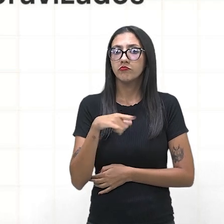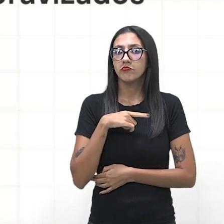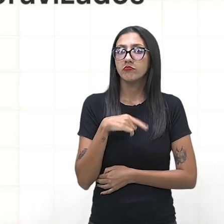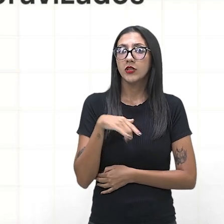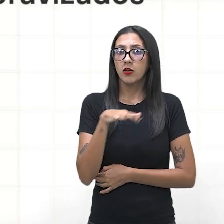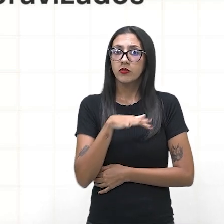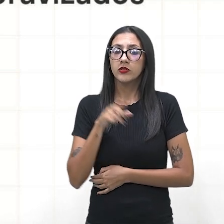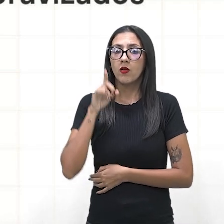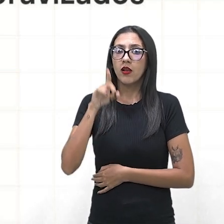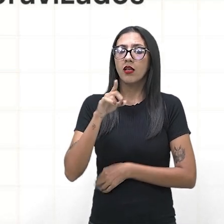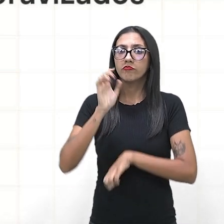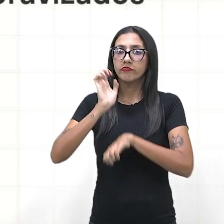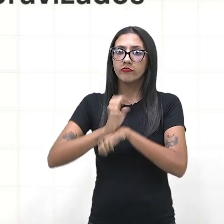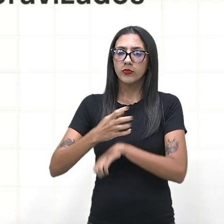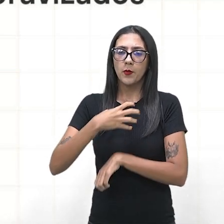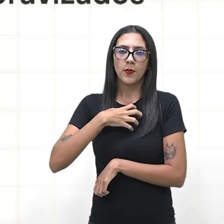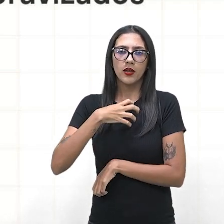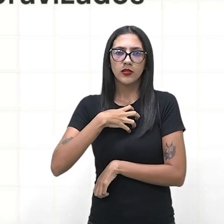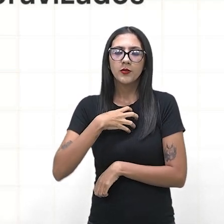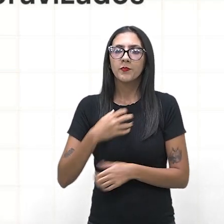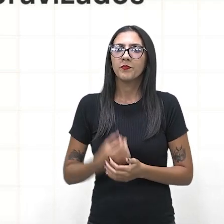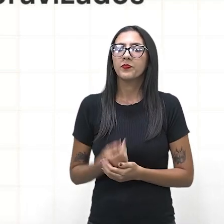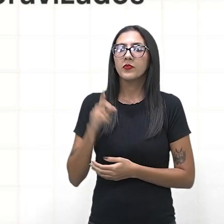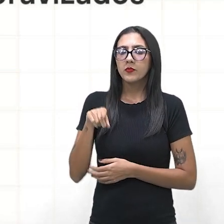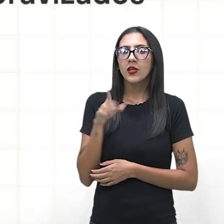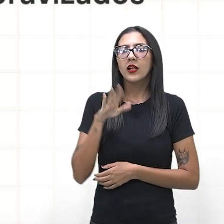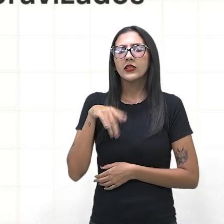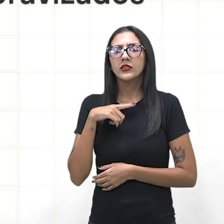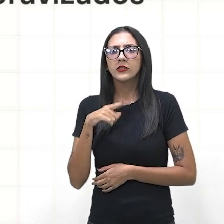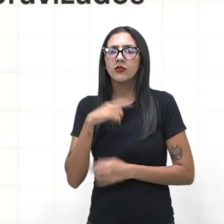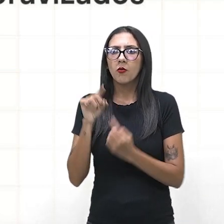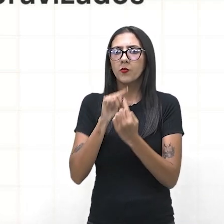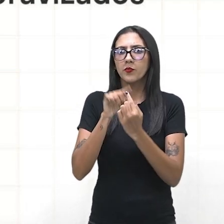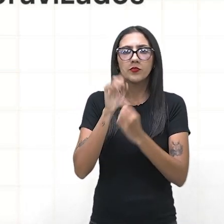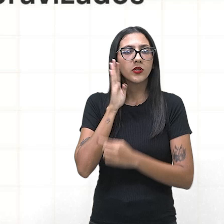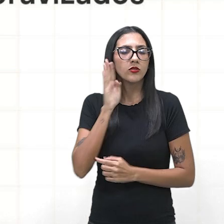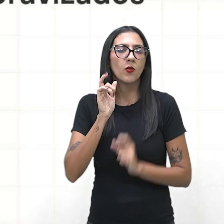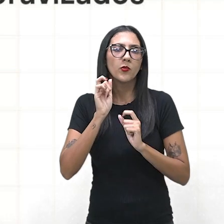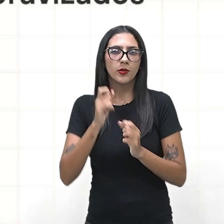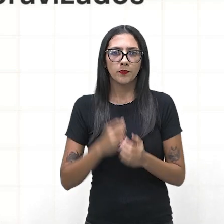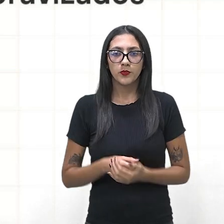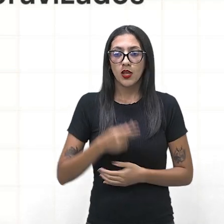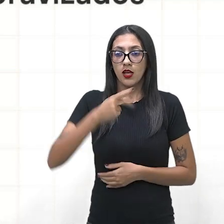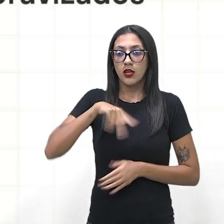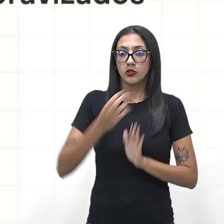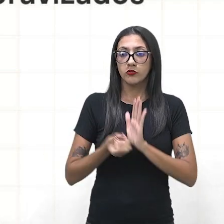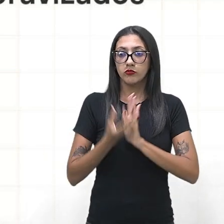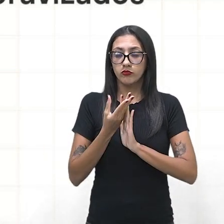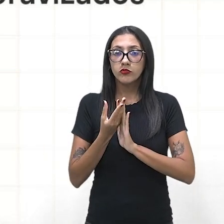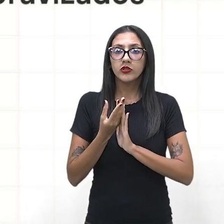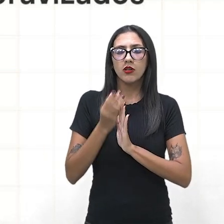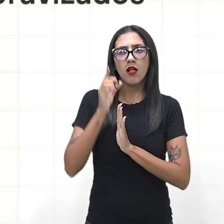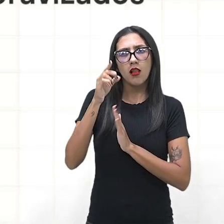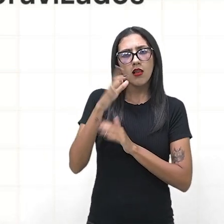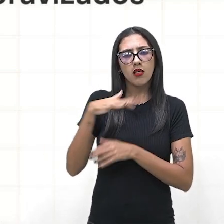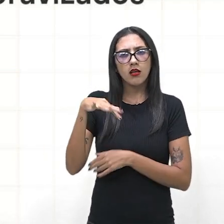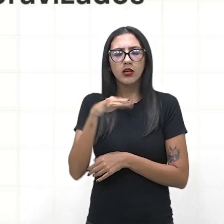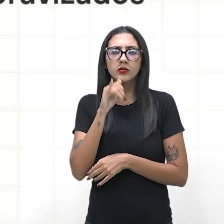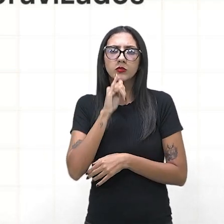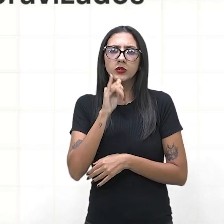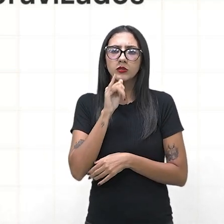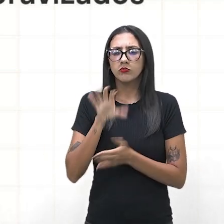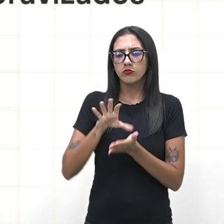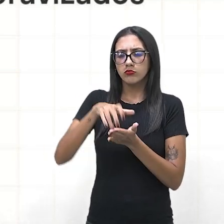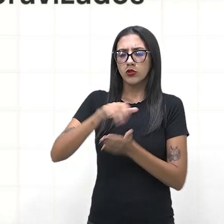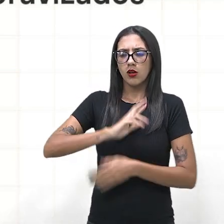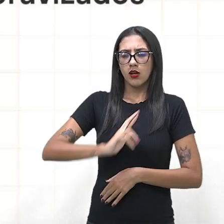da Bahia e que visava, gente, construir no Brasil, ali na região da Bahia, uma república que